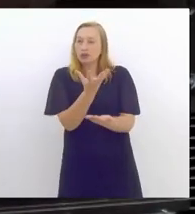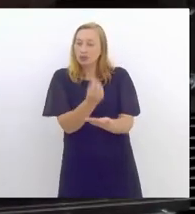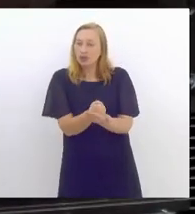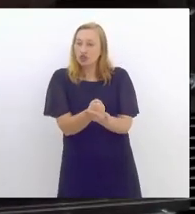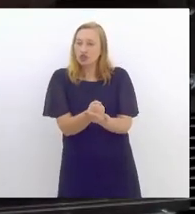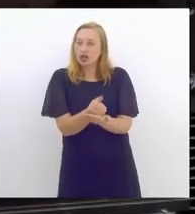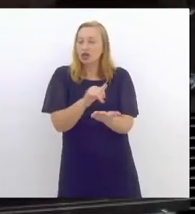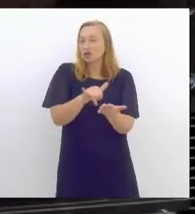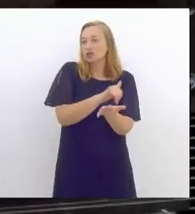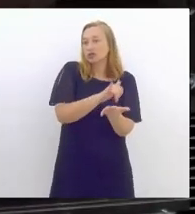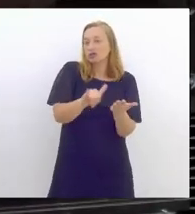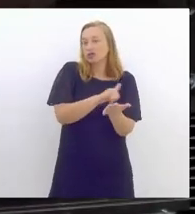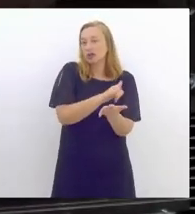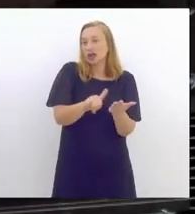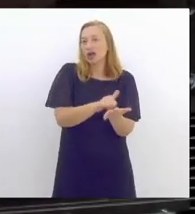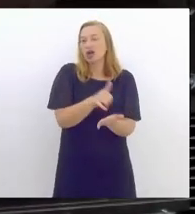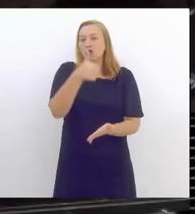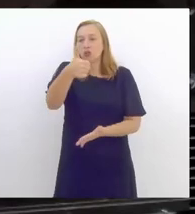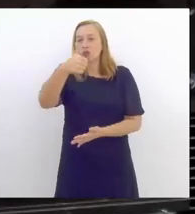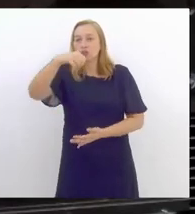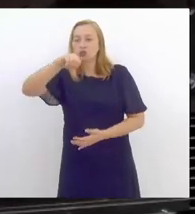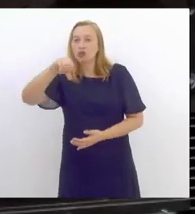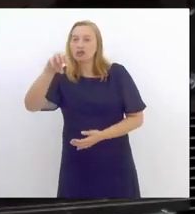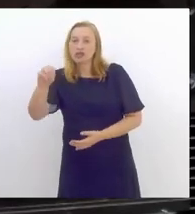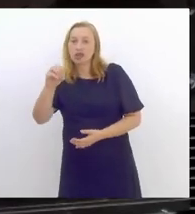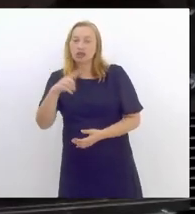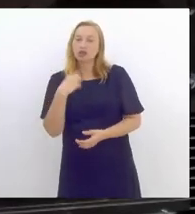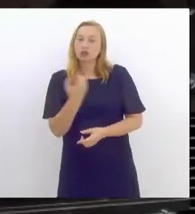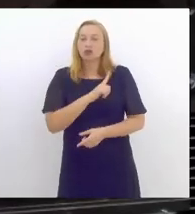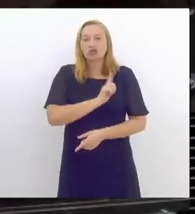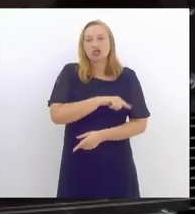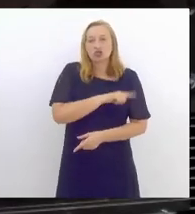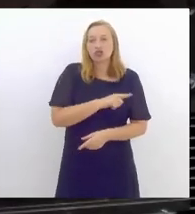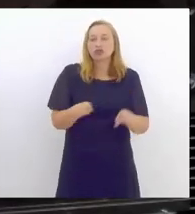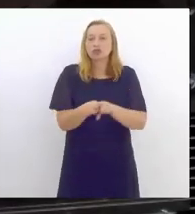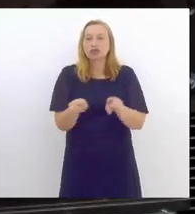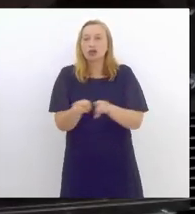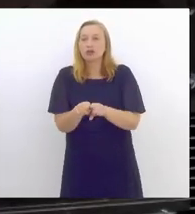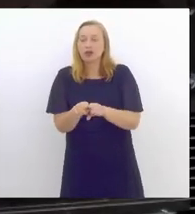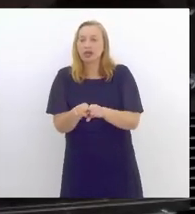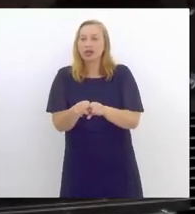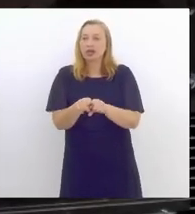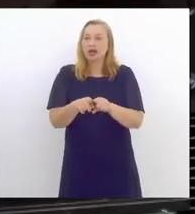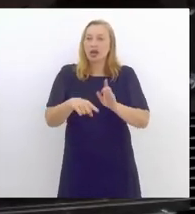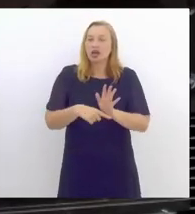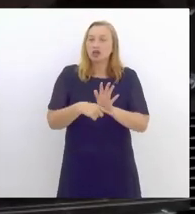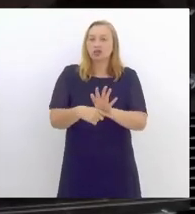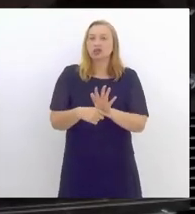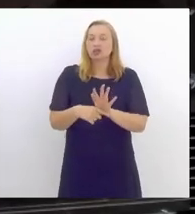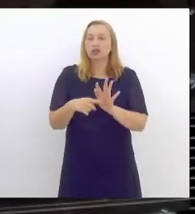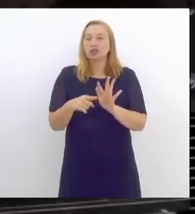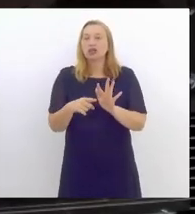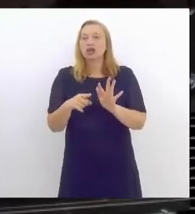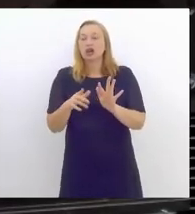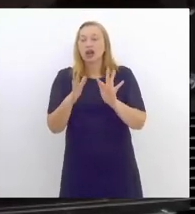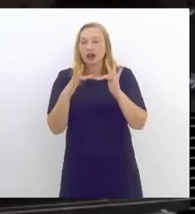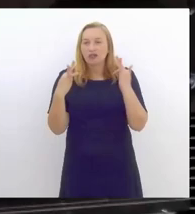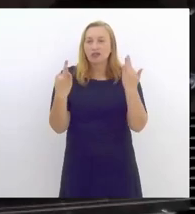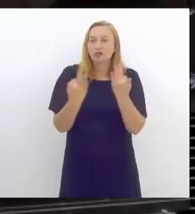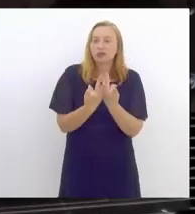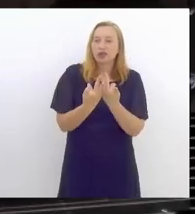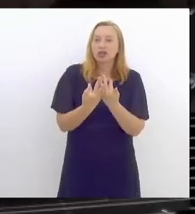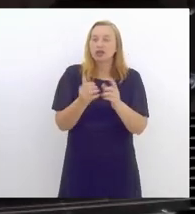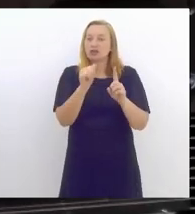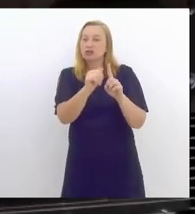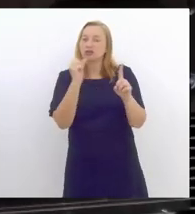do 190. Na nossa gestão, também foi criado o núcleo de atendimento aos familiares das vítimas do feminicídio,